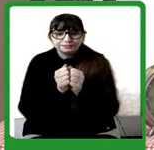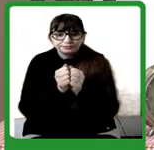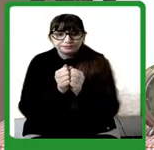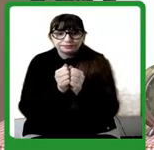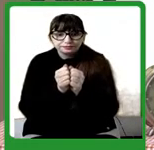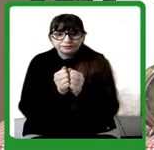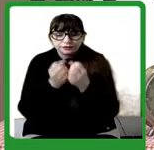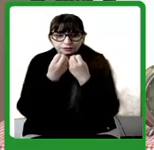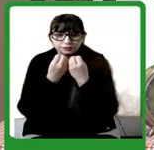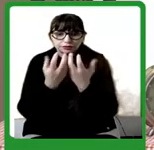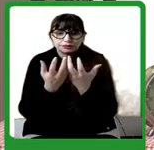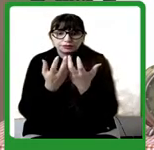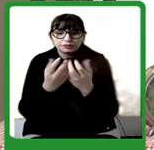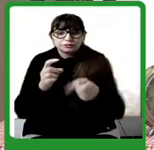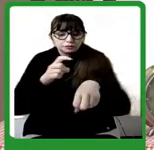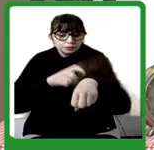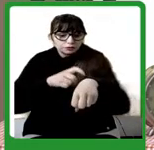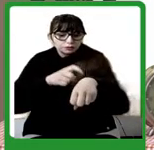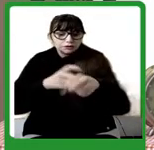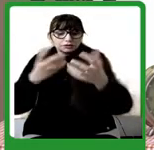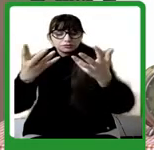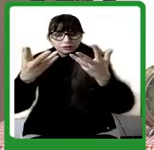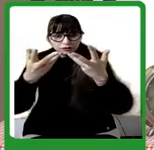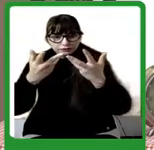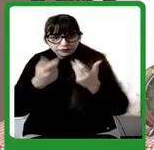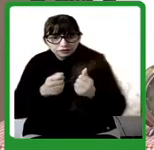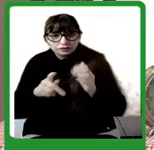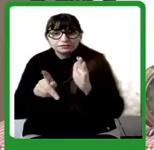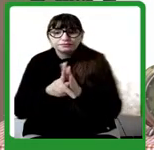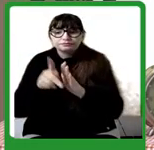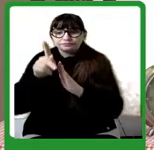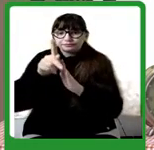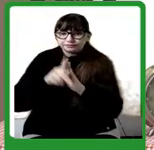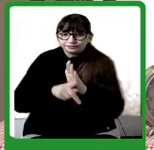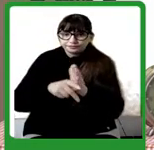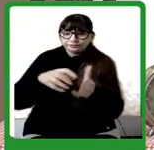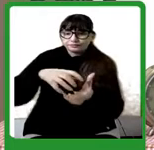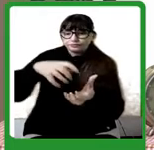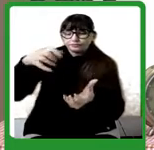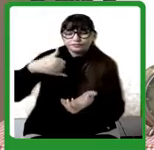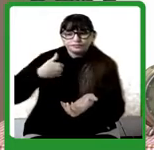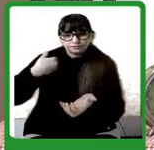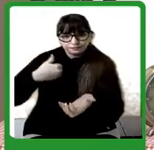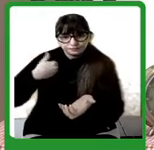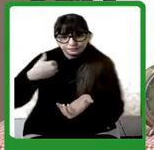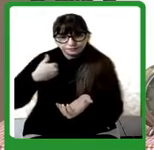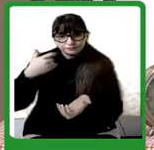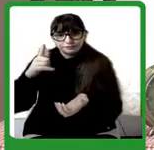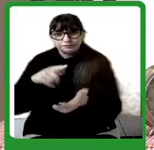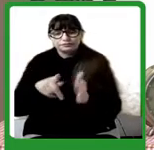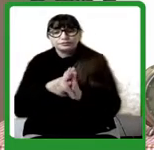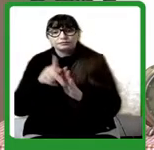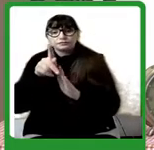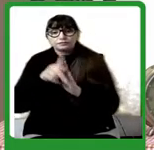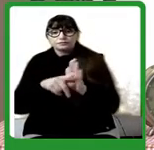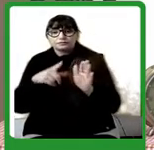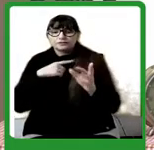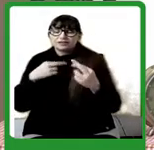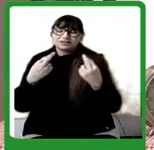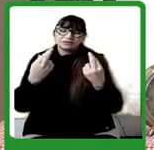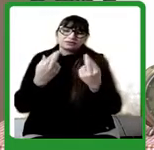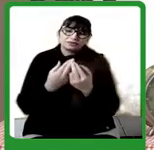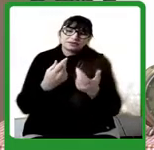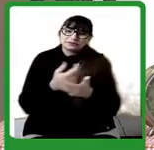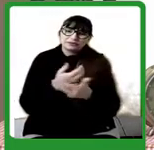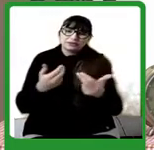momento maravilhoso o lançamento do programa Sicredi Longevidade. O programa ele reúne diversas iniciativas.